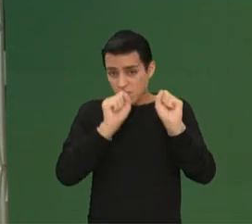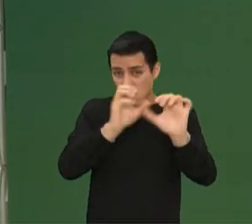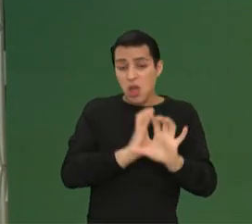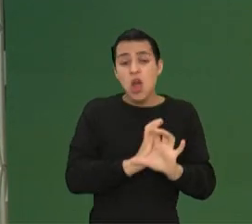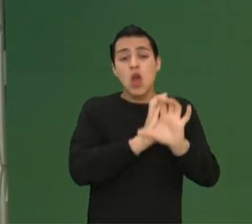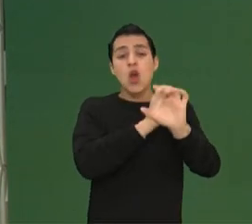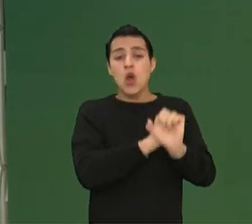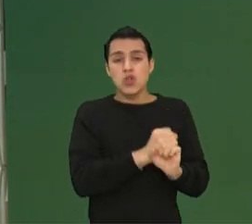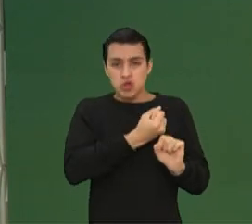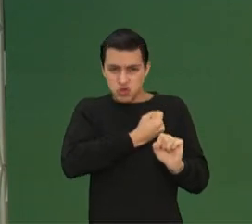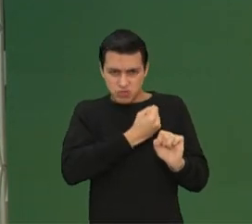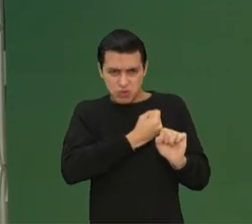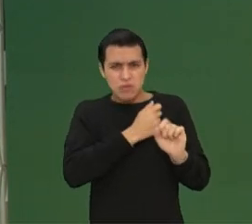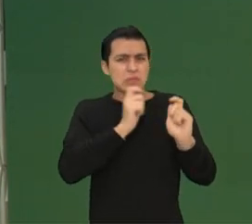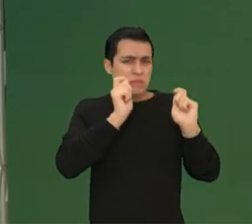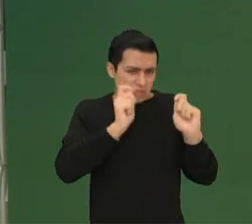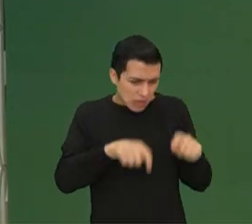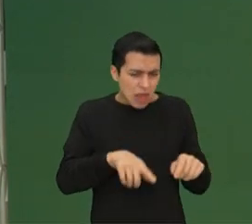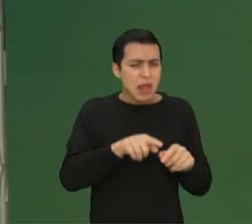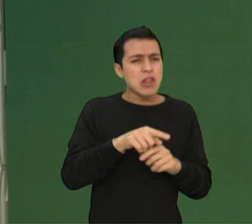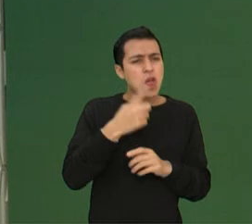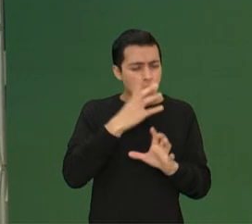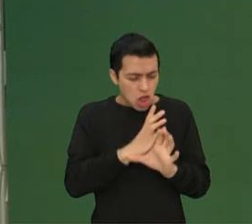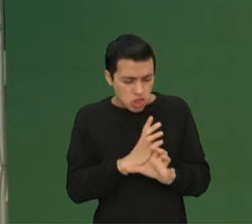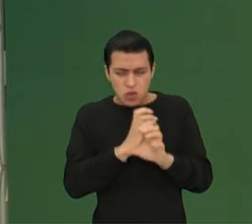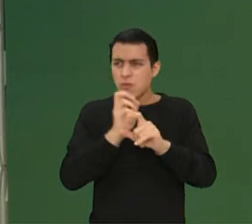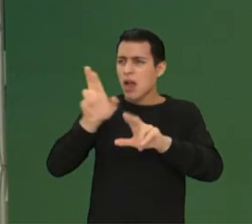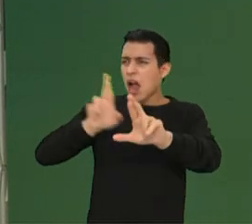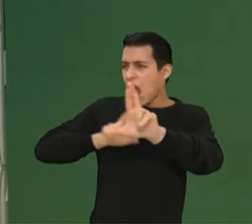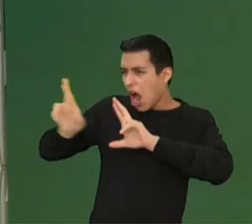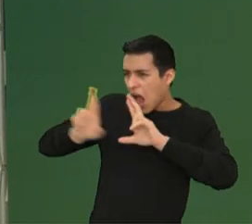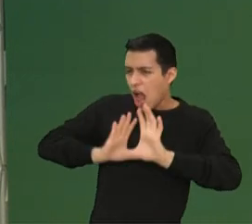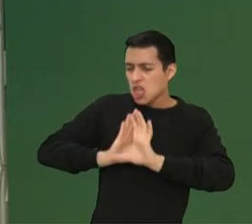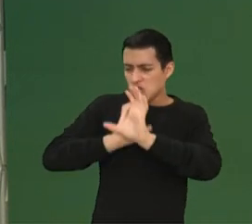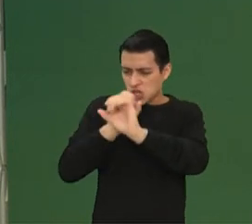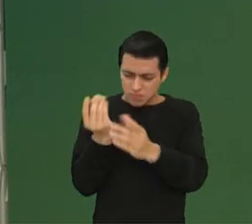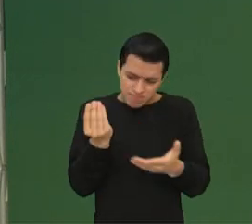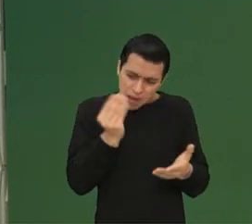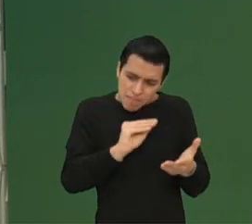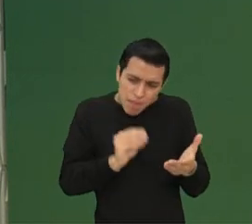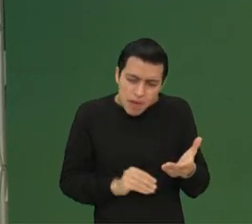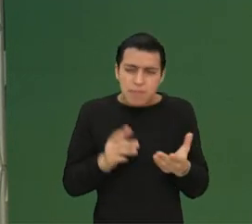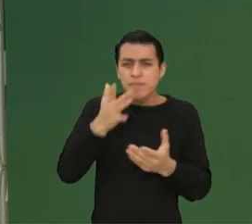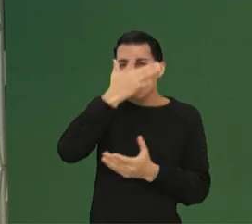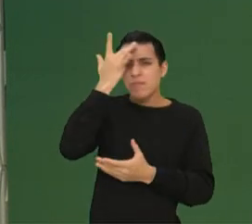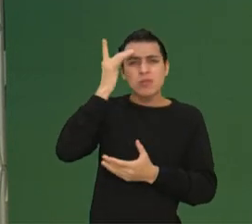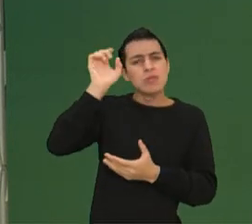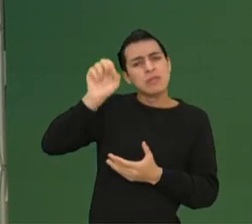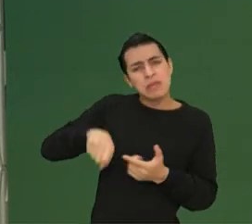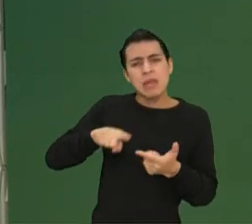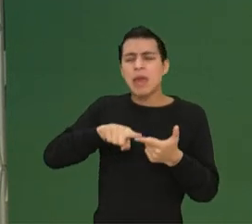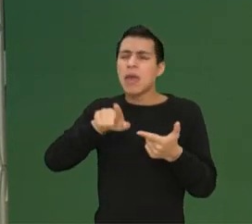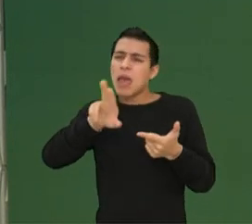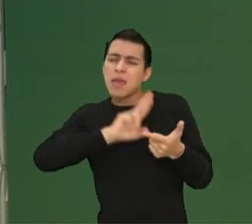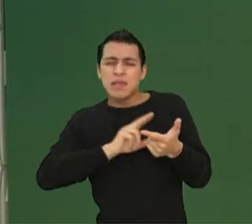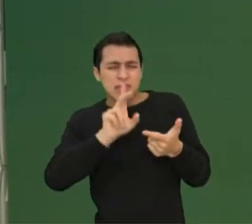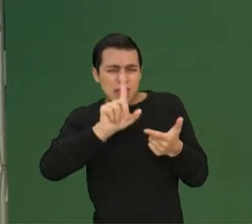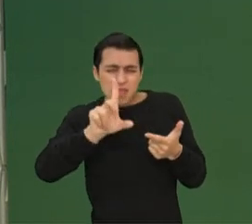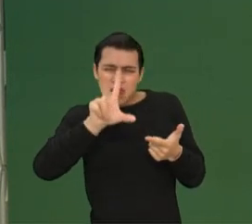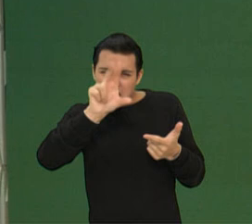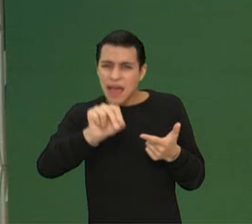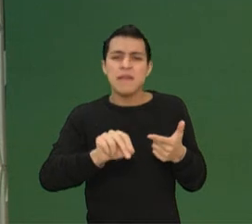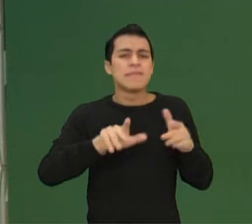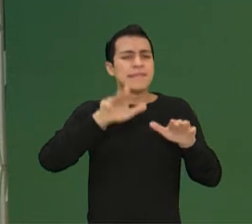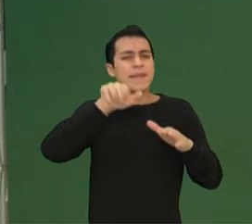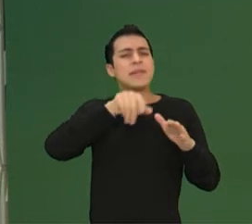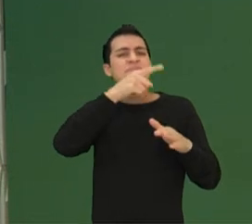quantitativos quando é possível numerar a quantidade de respostas, a quantidade de pessoas que disse sim ou disse não, dependendo